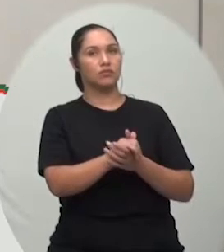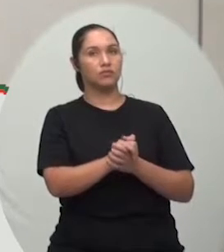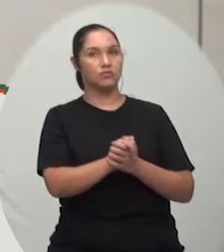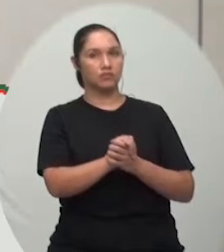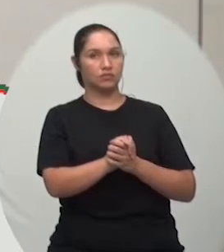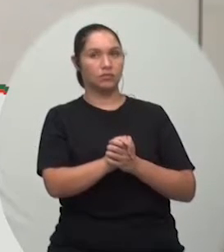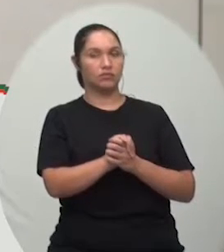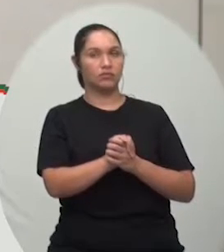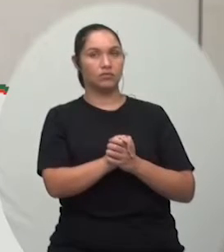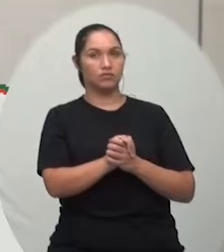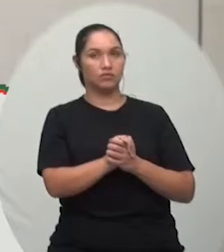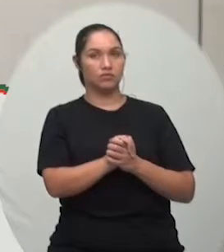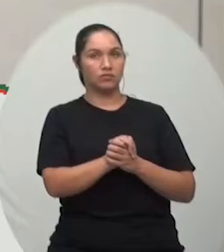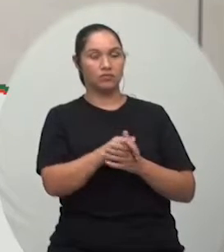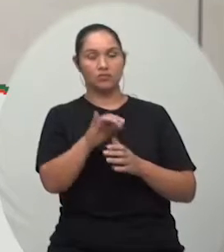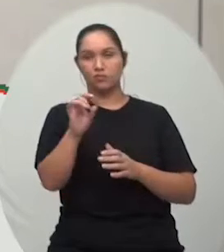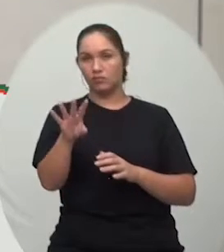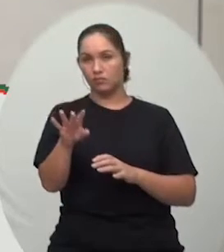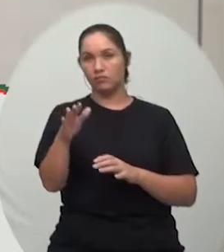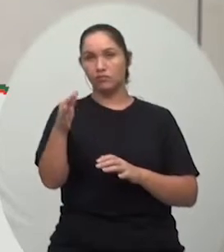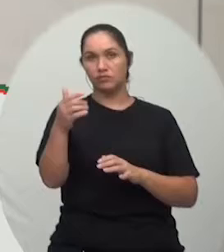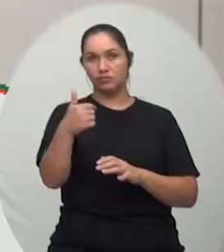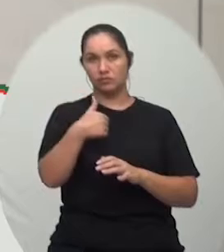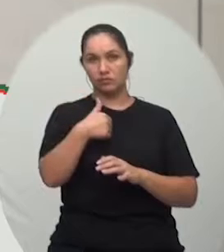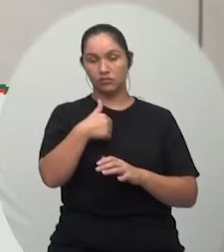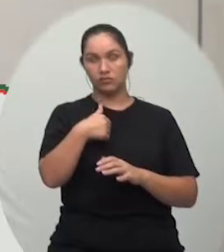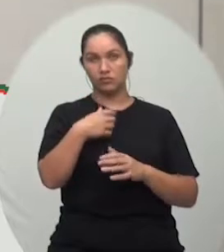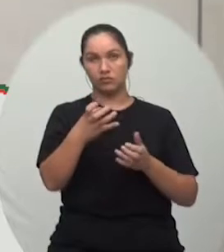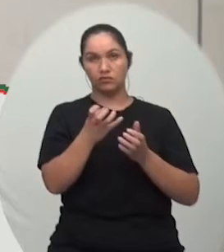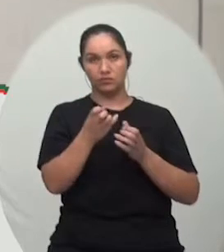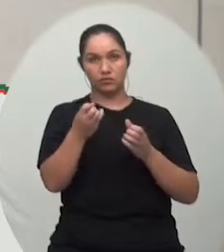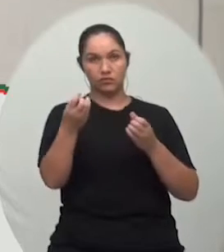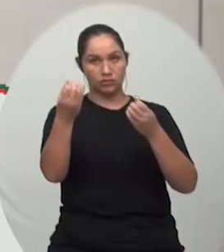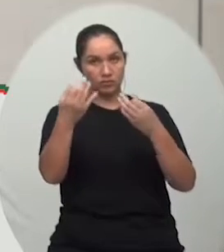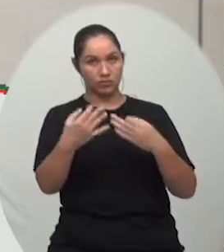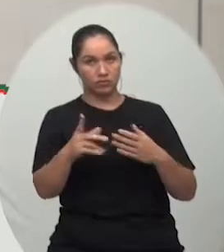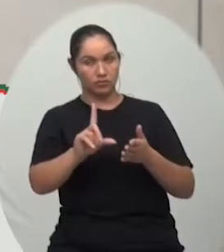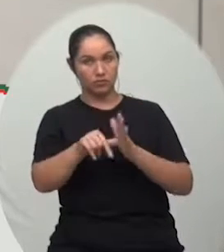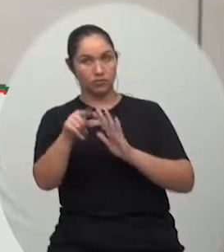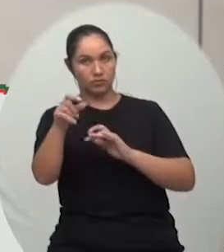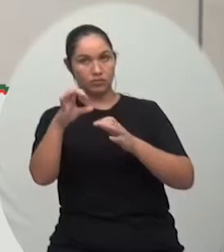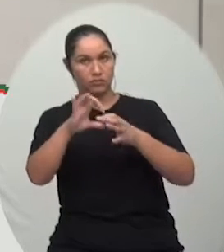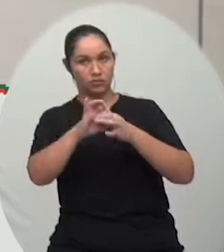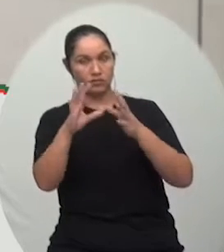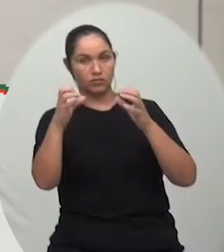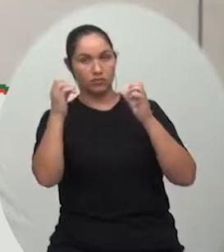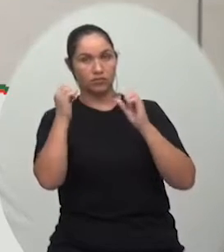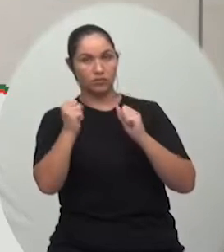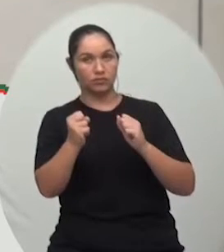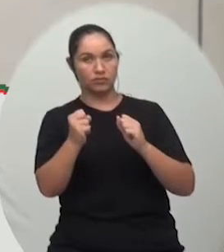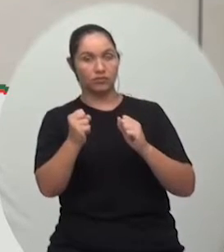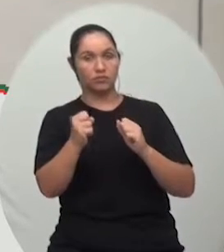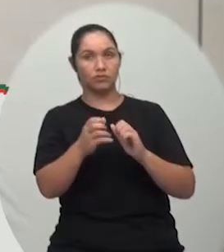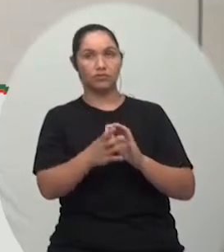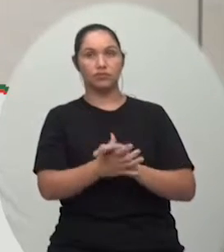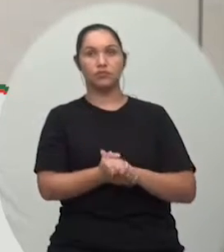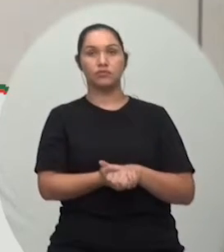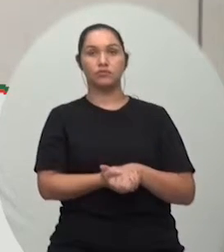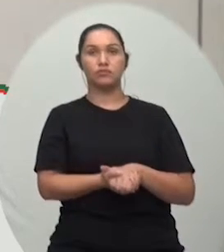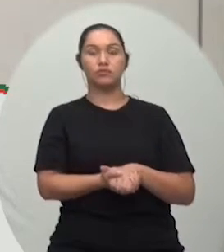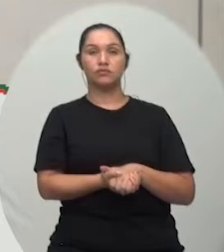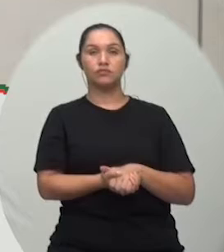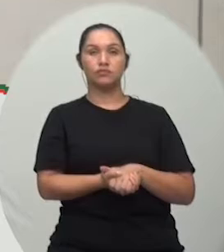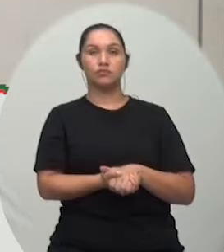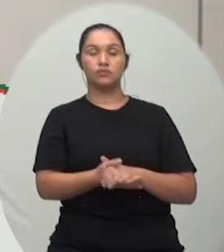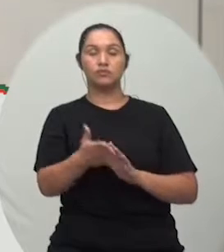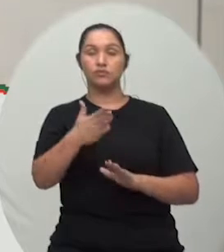da aprovação da lei. Né? Só deixa eu concluir, depois o senhor tem a liberdade de me auxiliar.